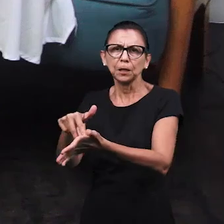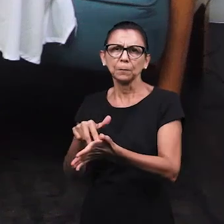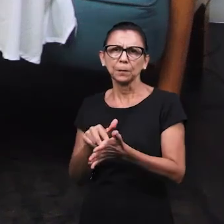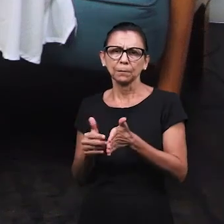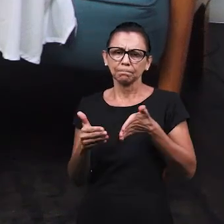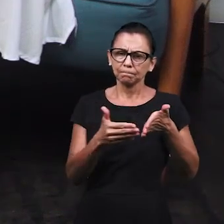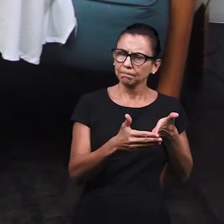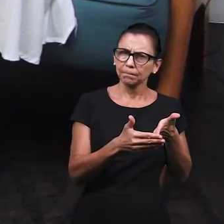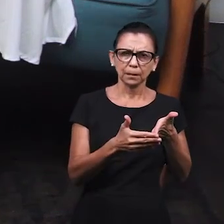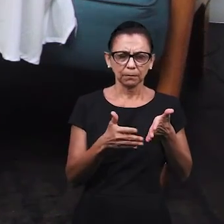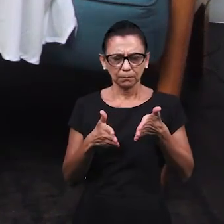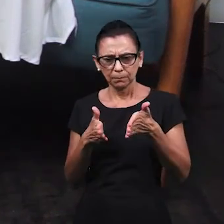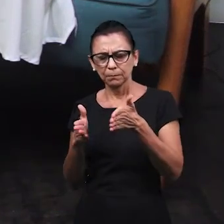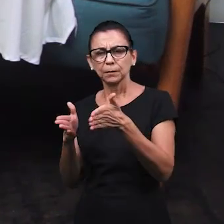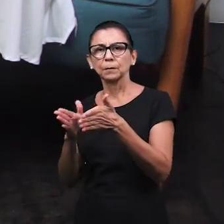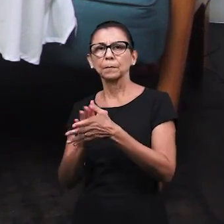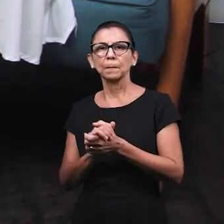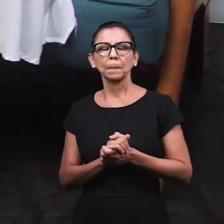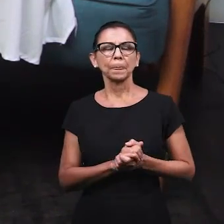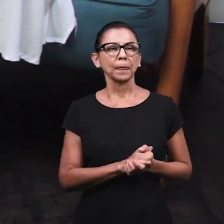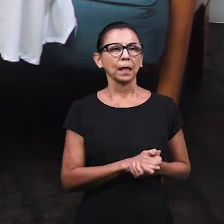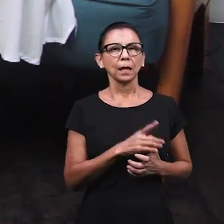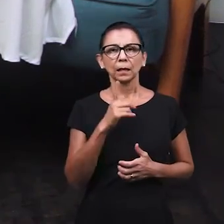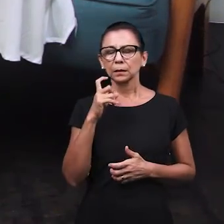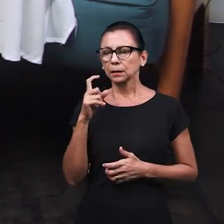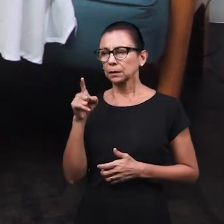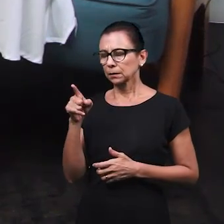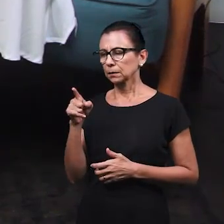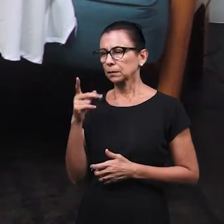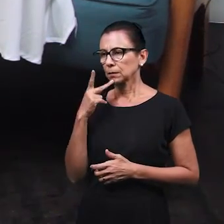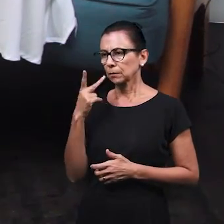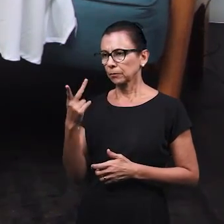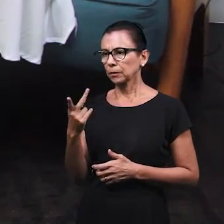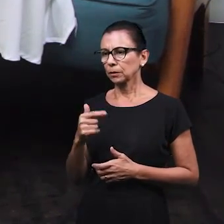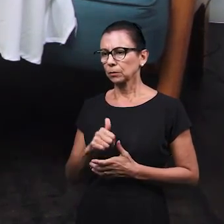sem se perder, né? Sem ter... Interessante o senhor estar falando